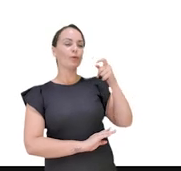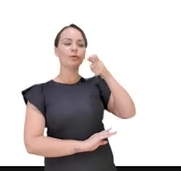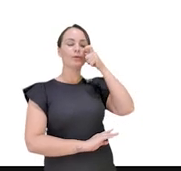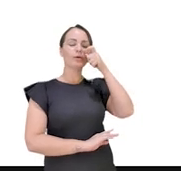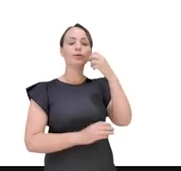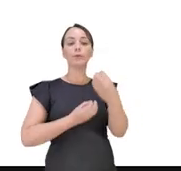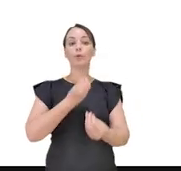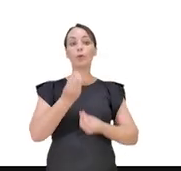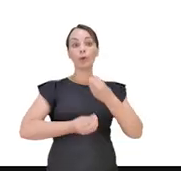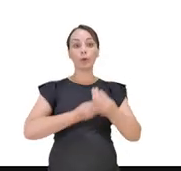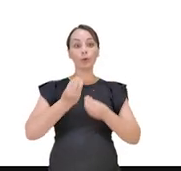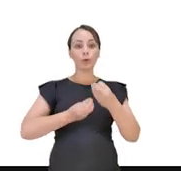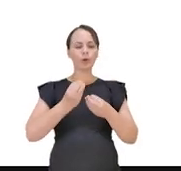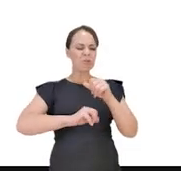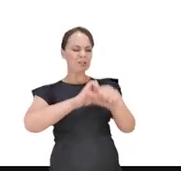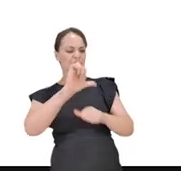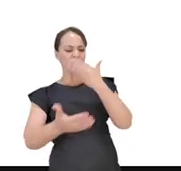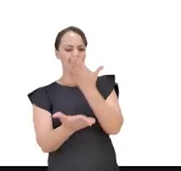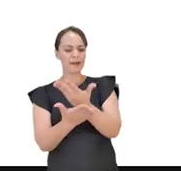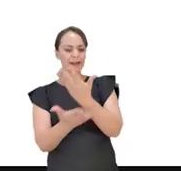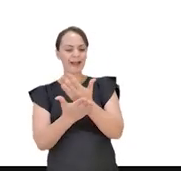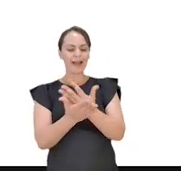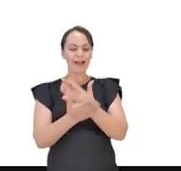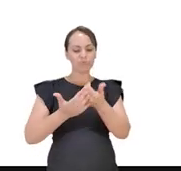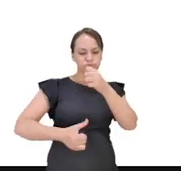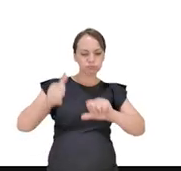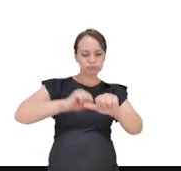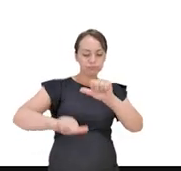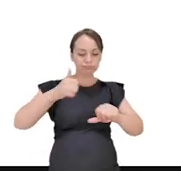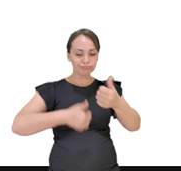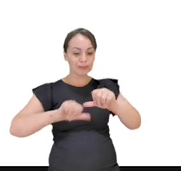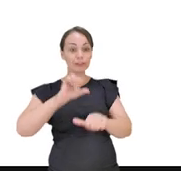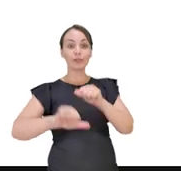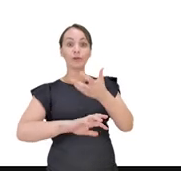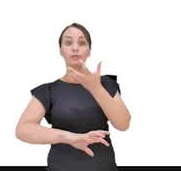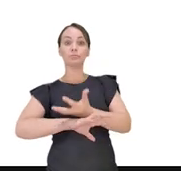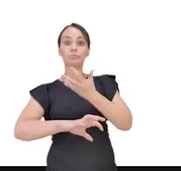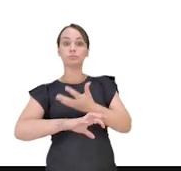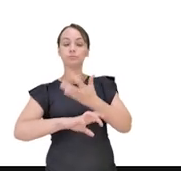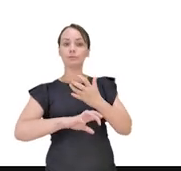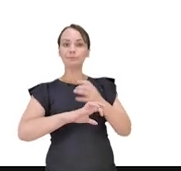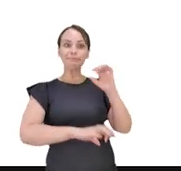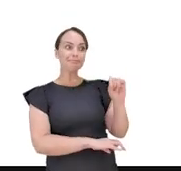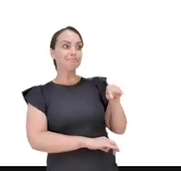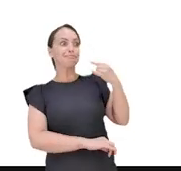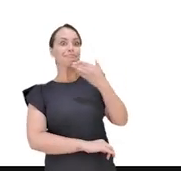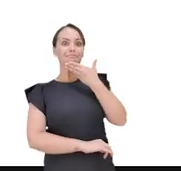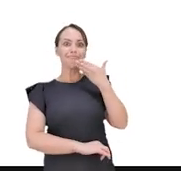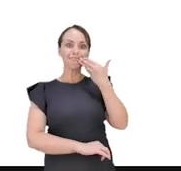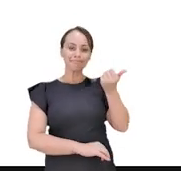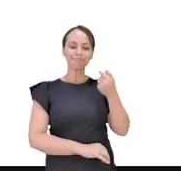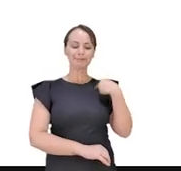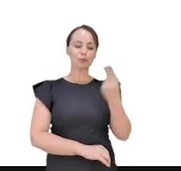Como deixar uma aula de química mais atrativa? Para a gente que é cientista, isso é comum, mas geralmente, quando vira matéria de escola,